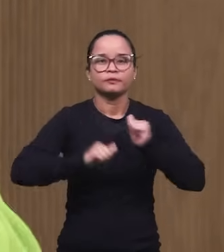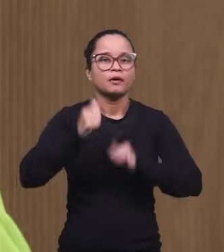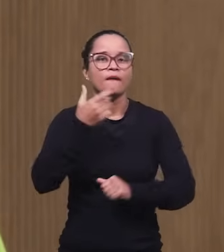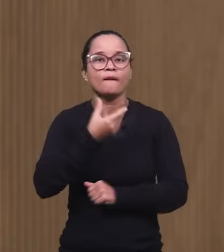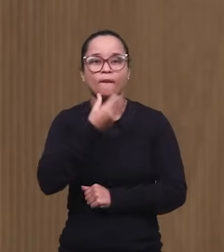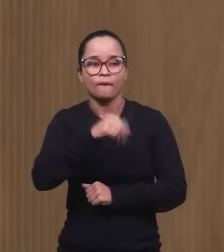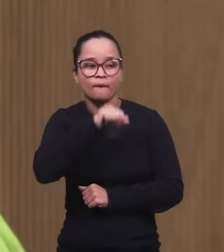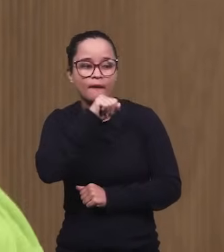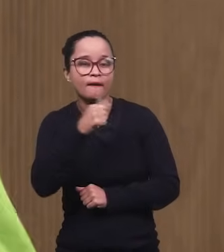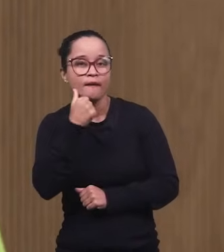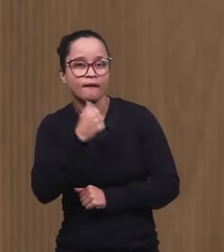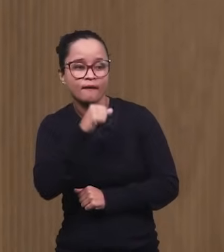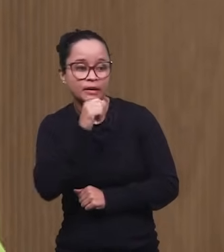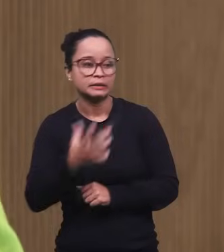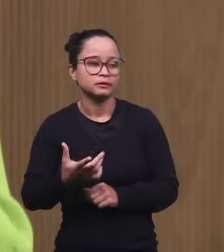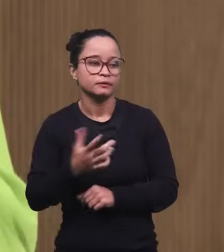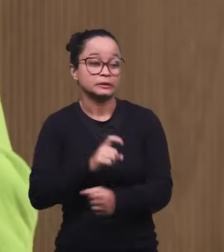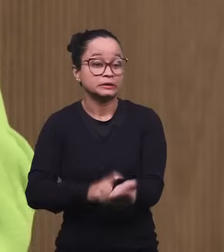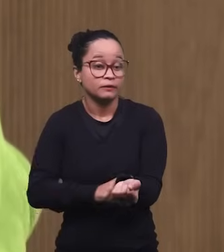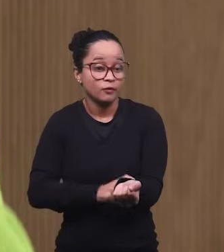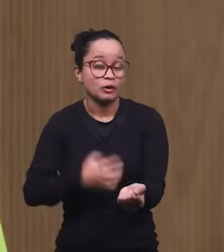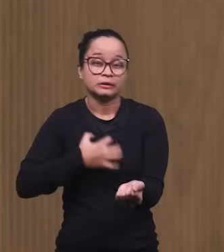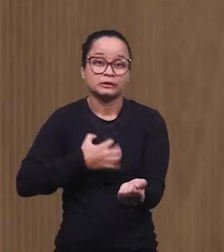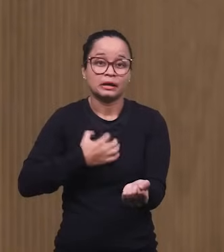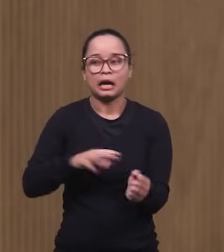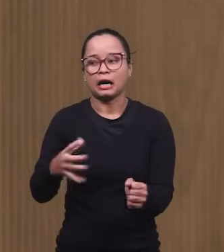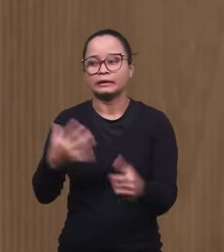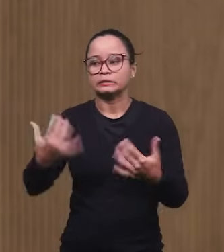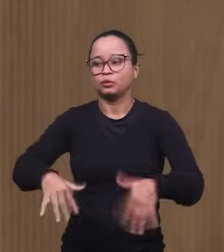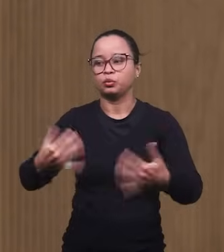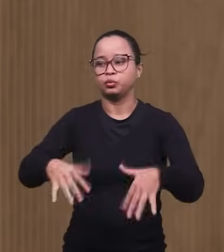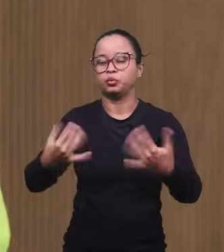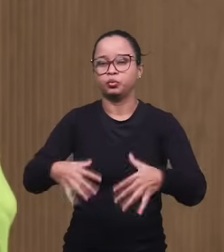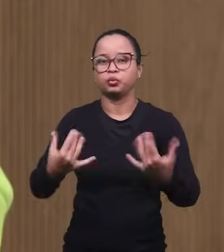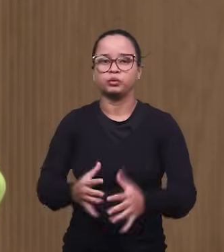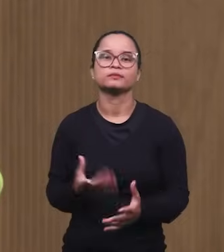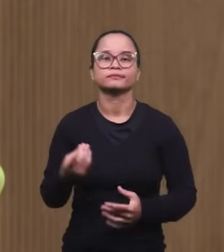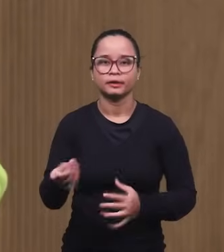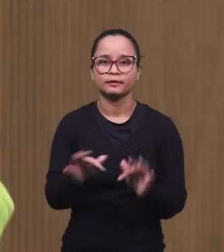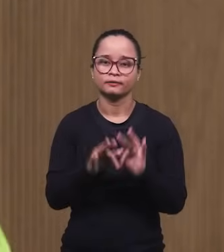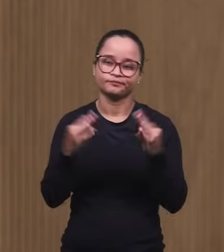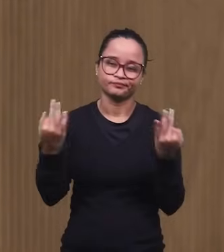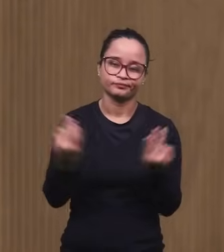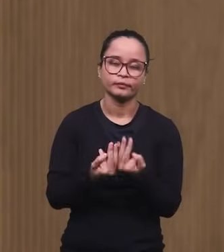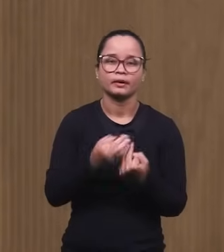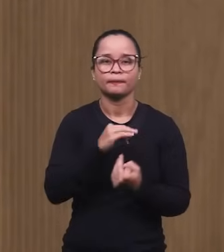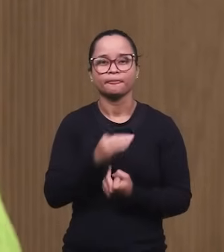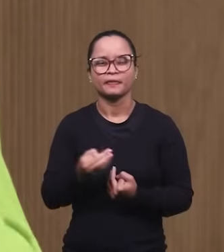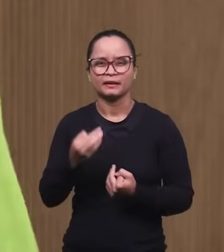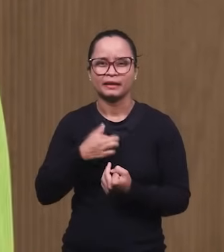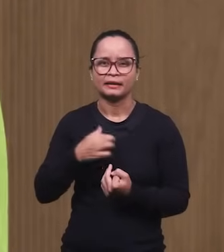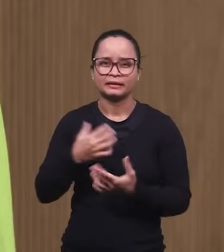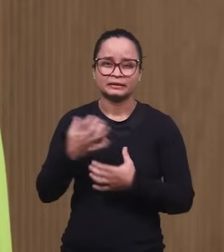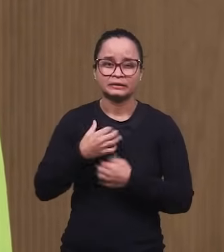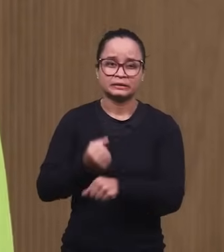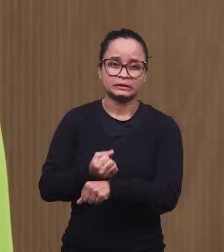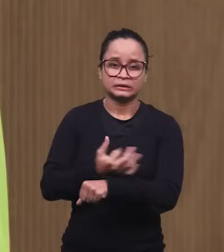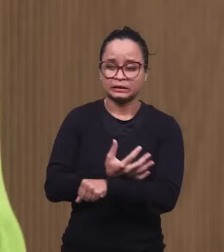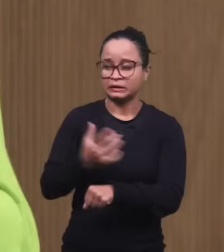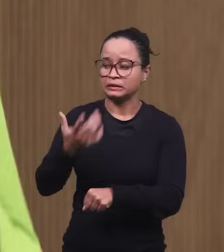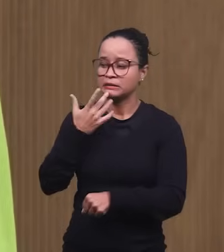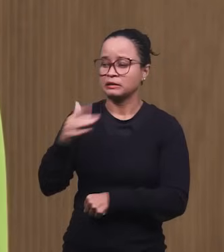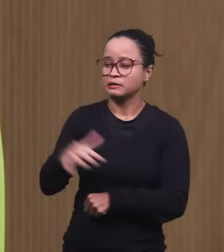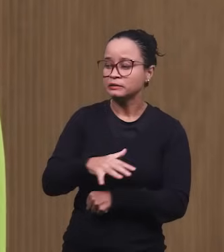ansiosa, os pais ficam irritados, então gera um caos dentro da família, né? Traz uma desestabilidade emocional para